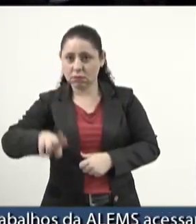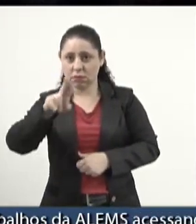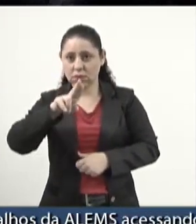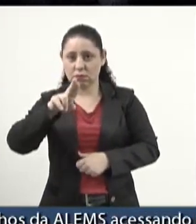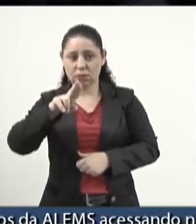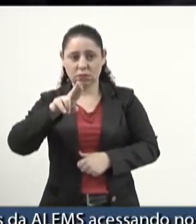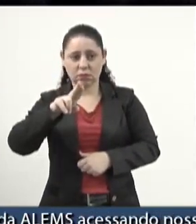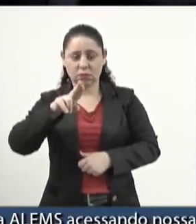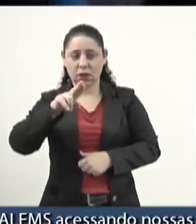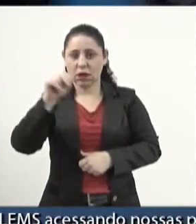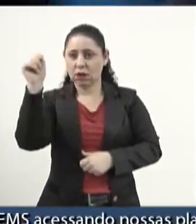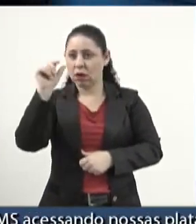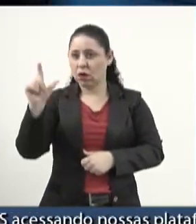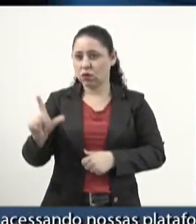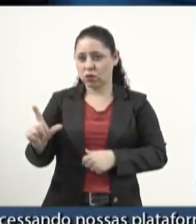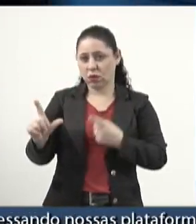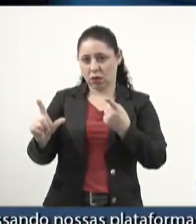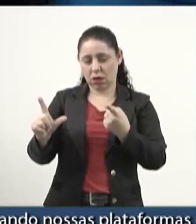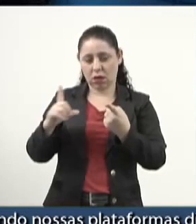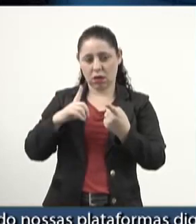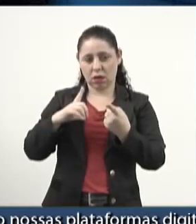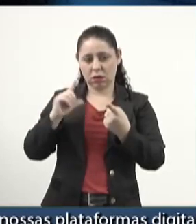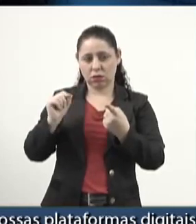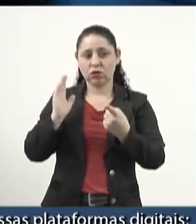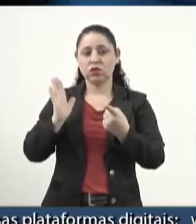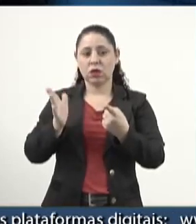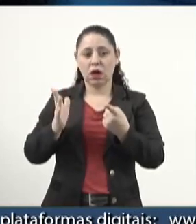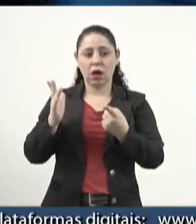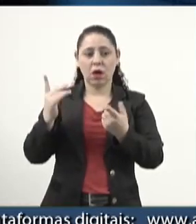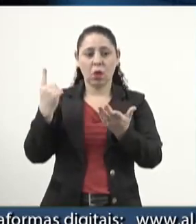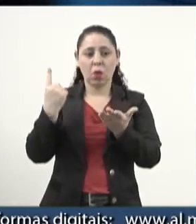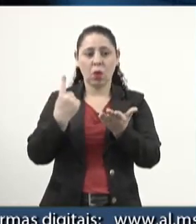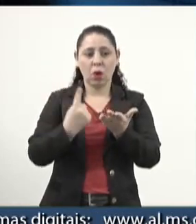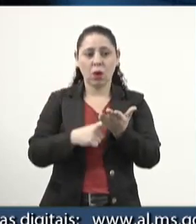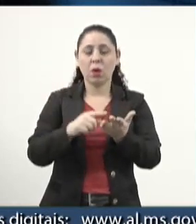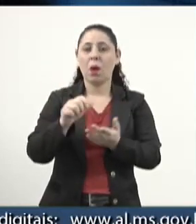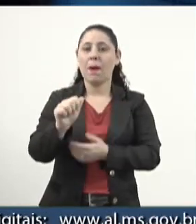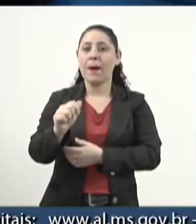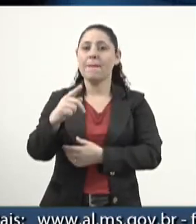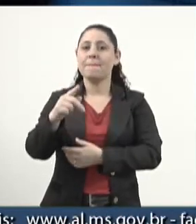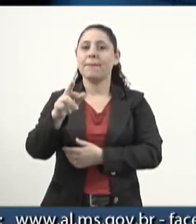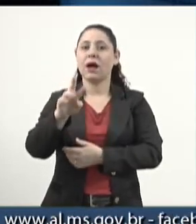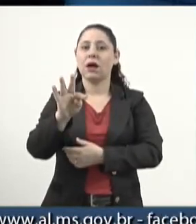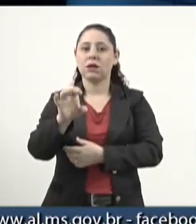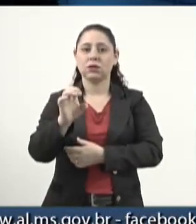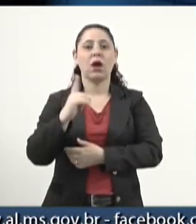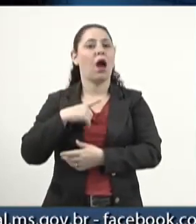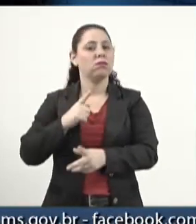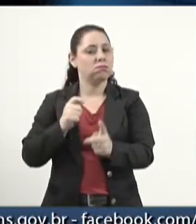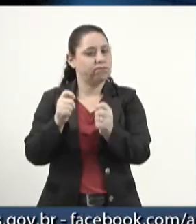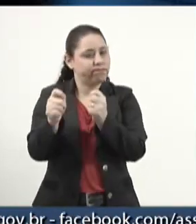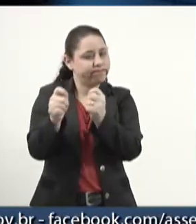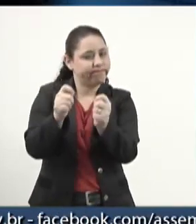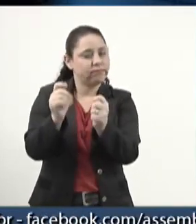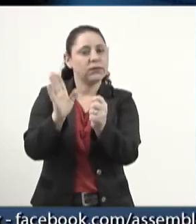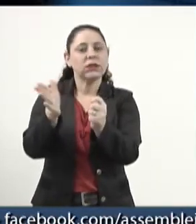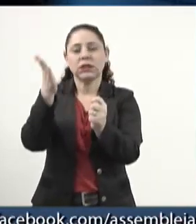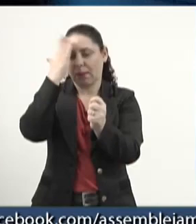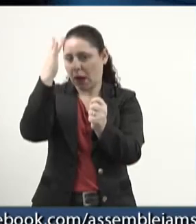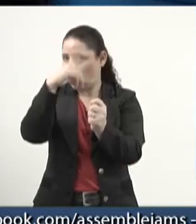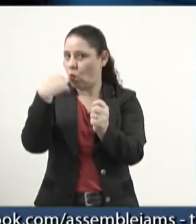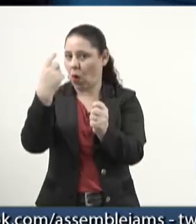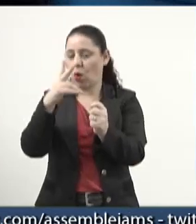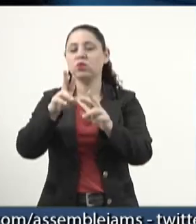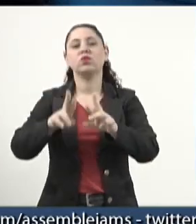o ponto em azul já marca o tempo do à parte, para a gente começar a ter um controle também.